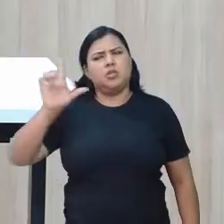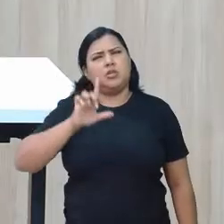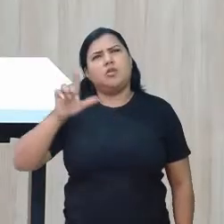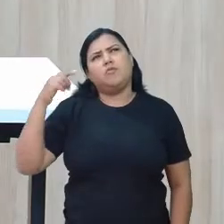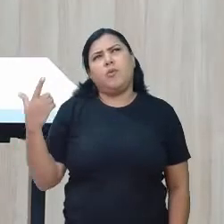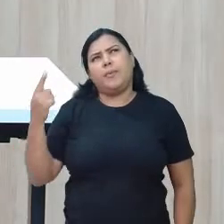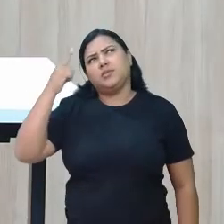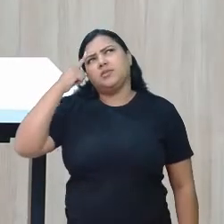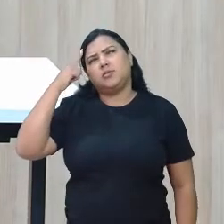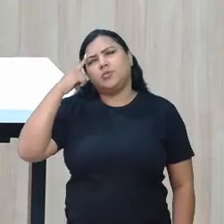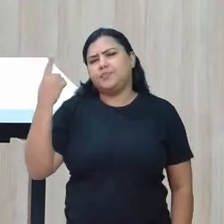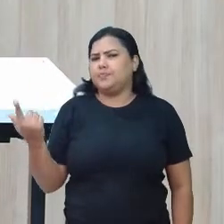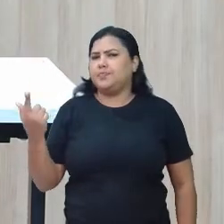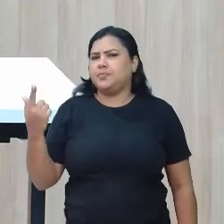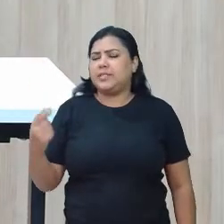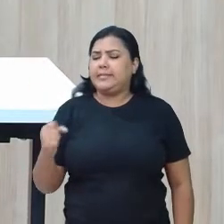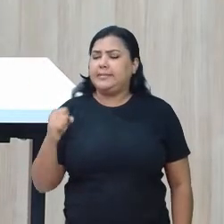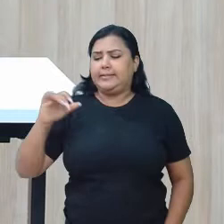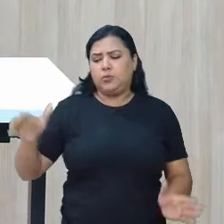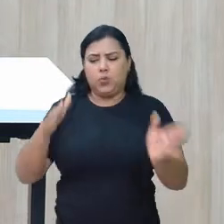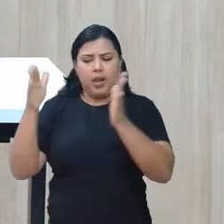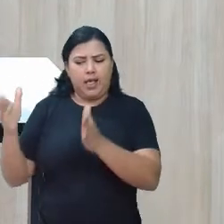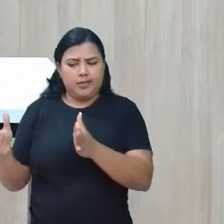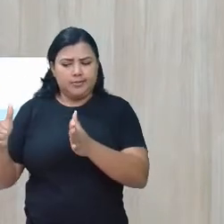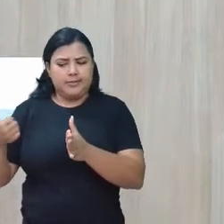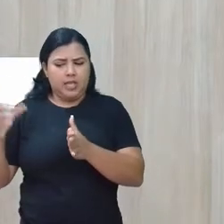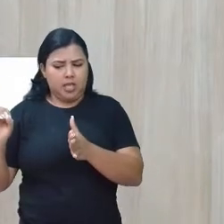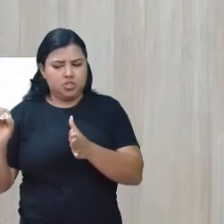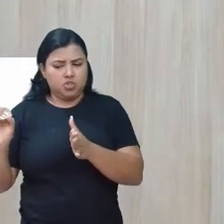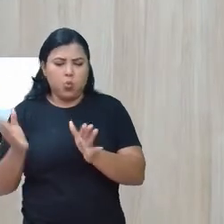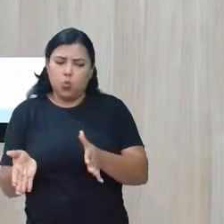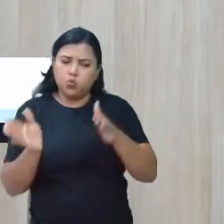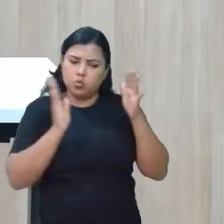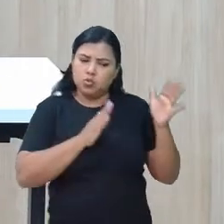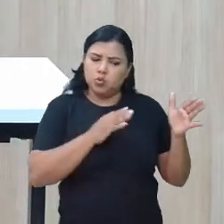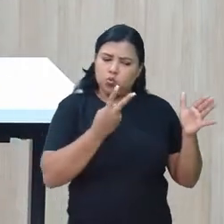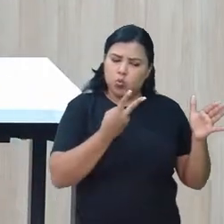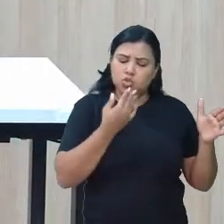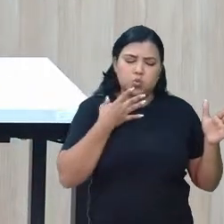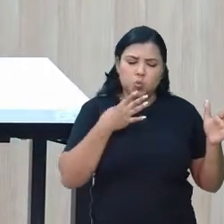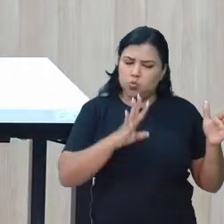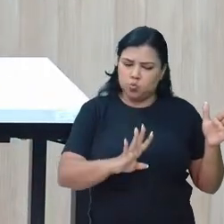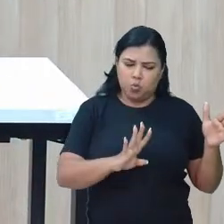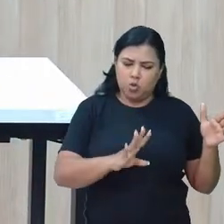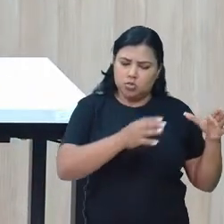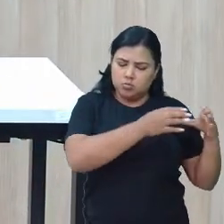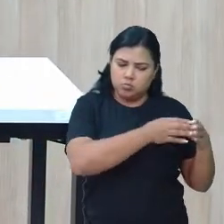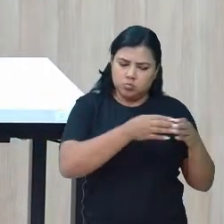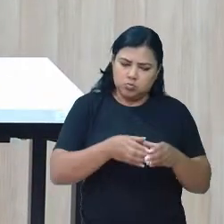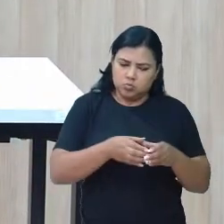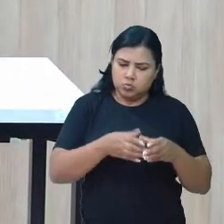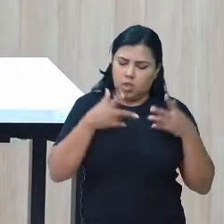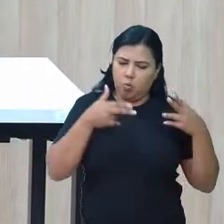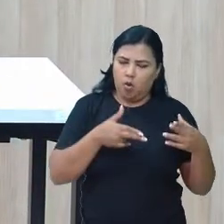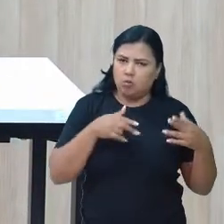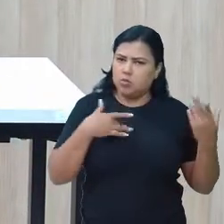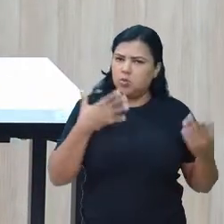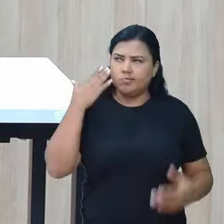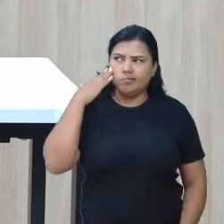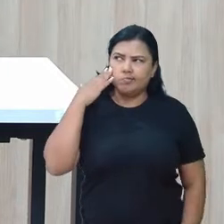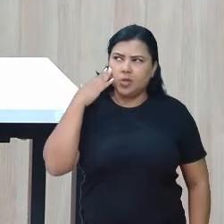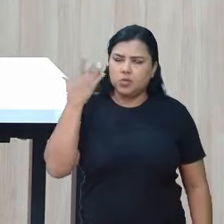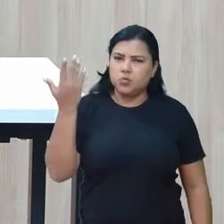vai simplesmente observar o seguinte, que se de um lado eu tenho 10 e do outro eu tenho 2 coisas desconhecidas iguais, eu